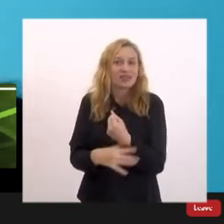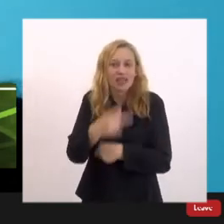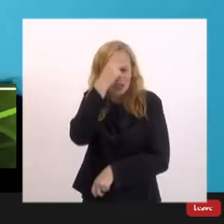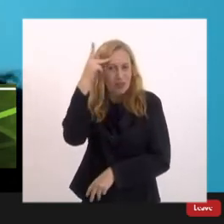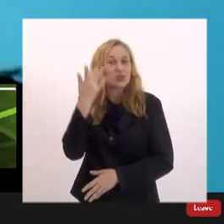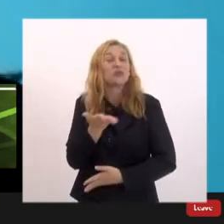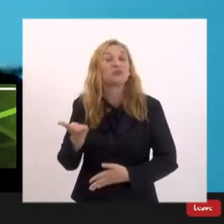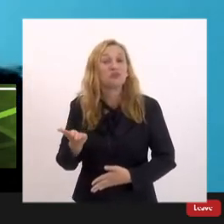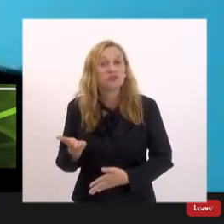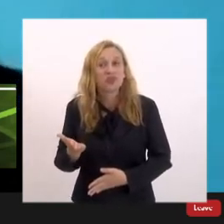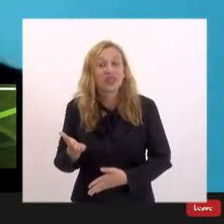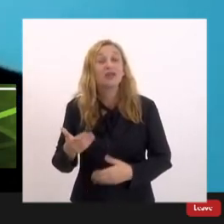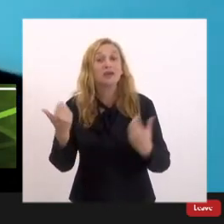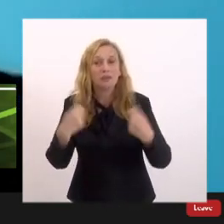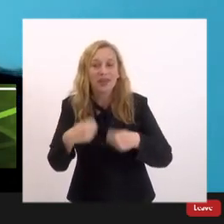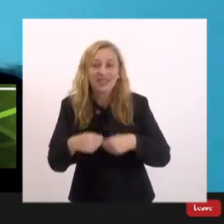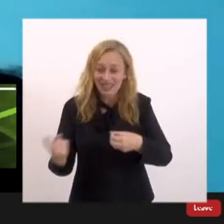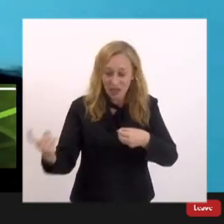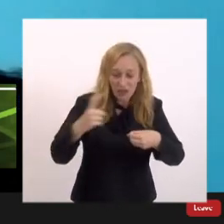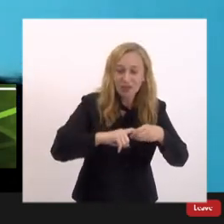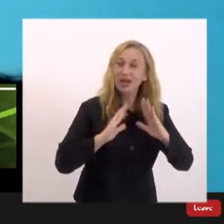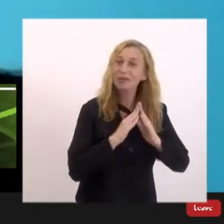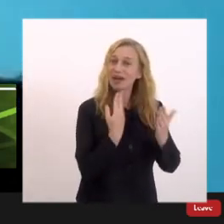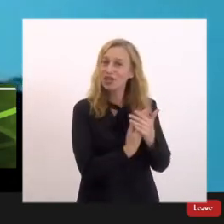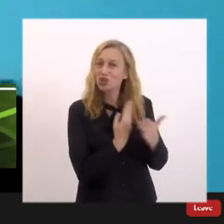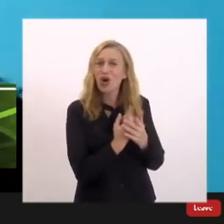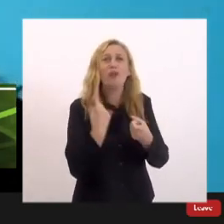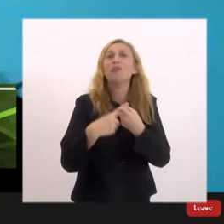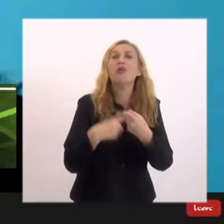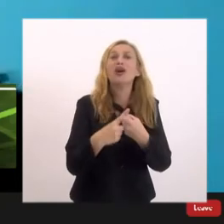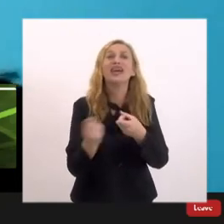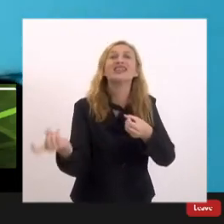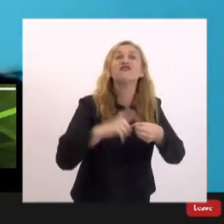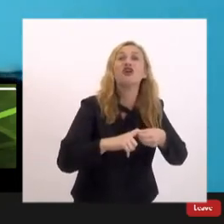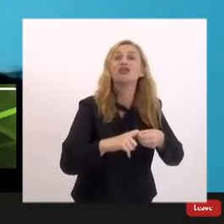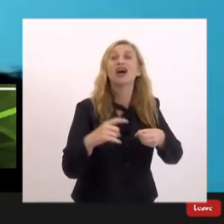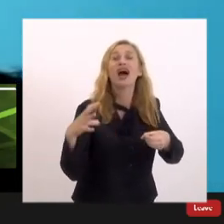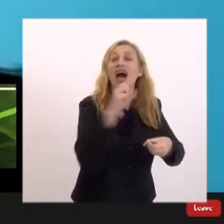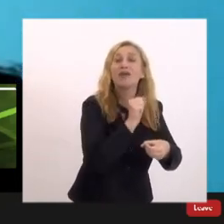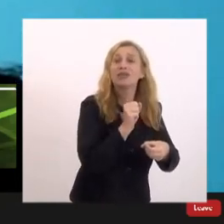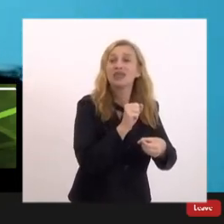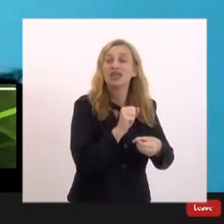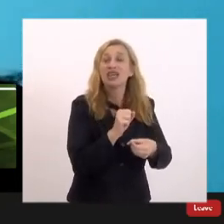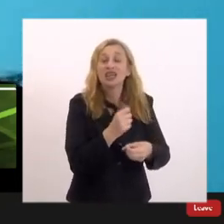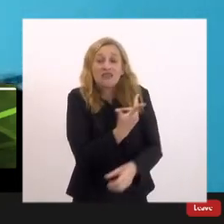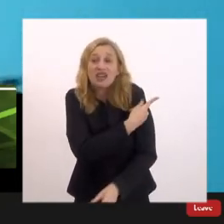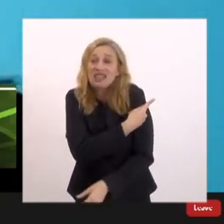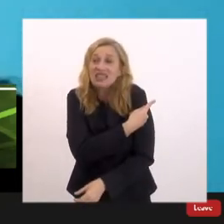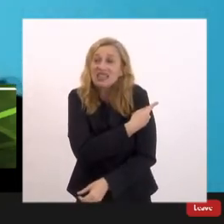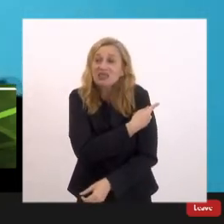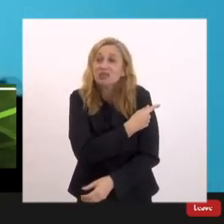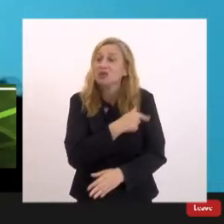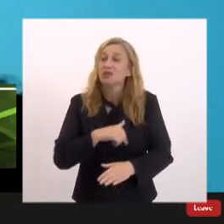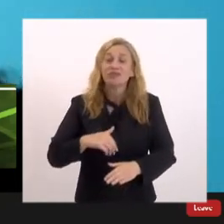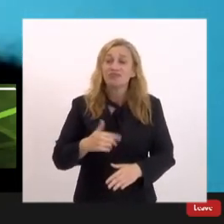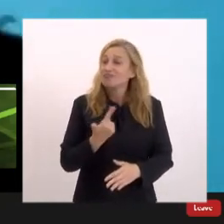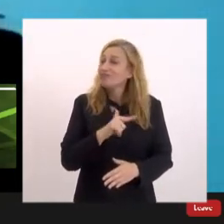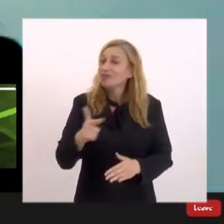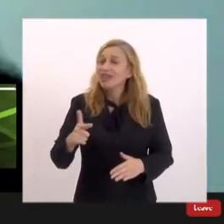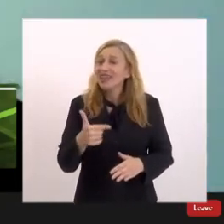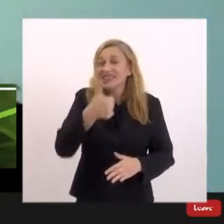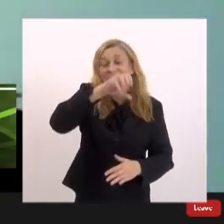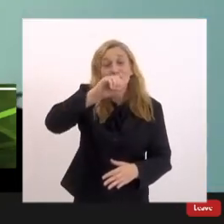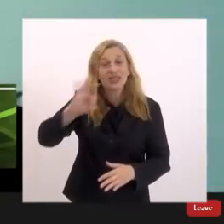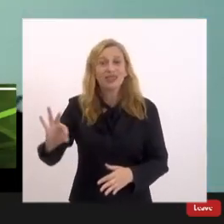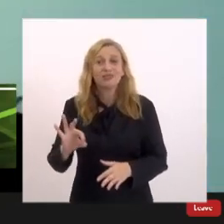pessoas que têm que estar de volta na escola? Por que esse retorno sem estar todo mundo vacinado 100%? Assim,